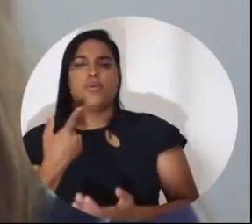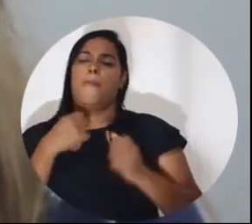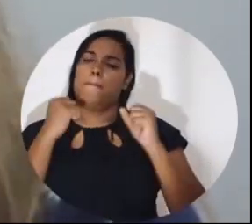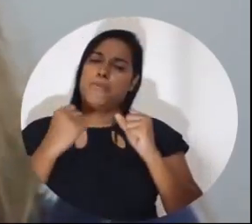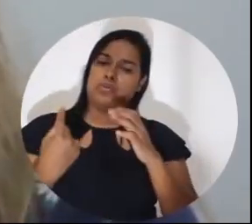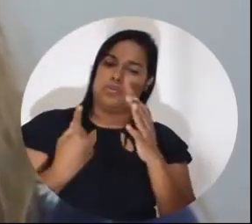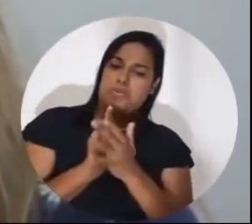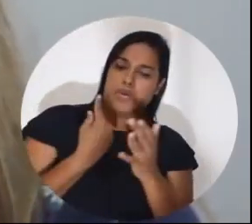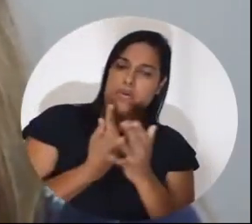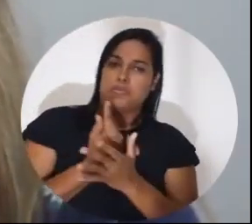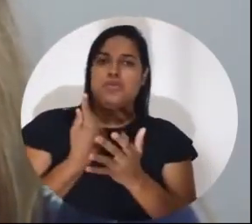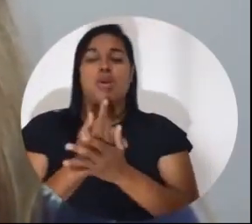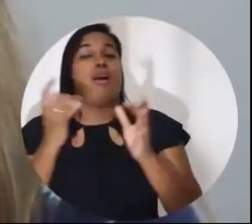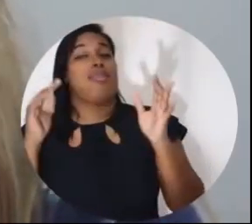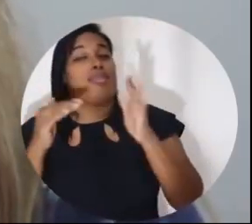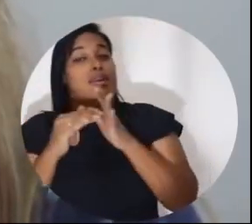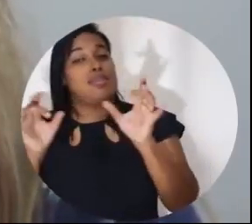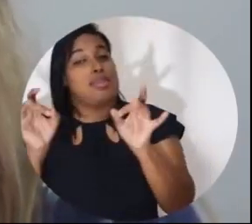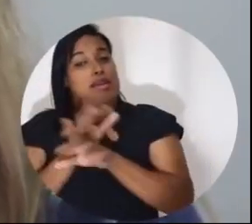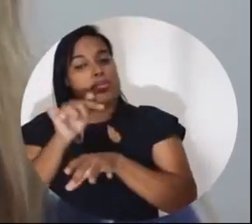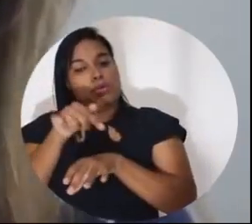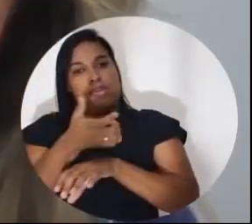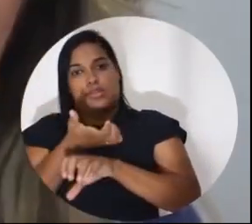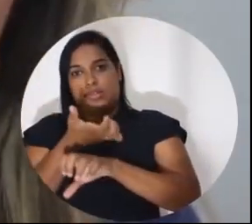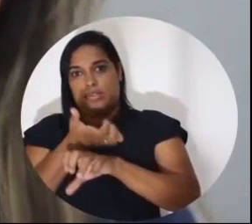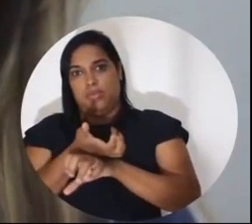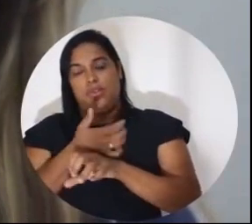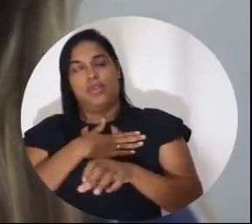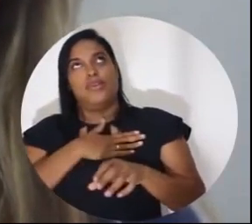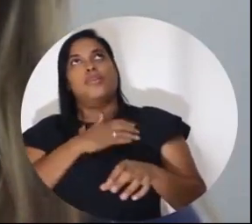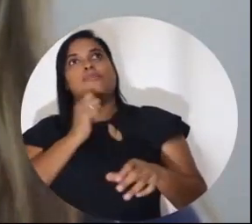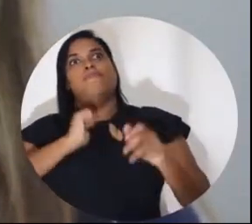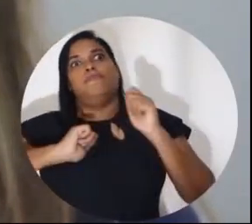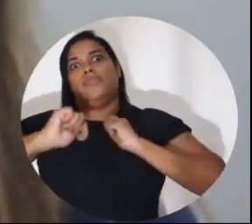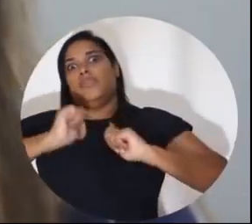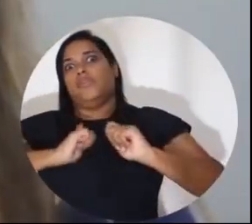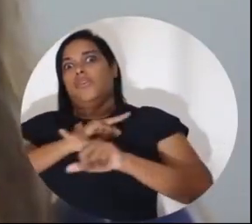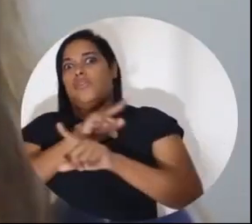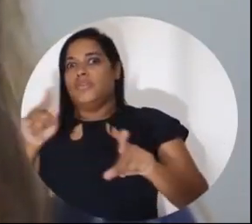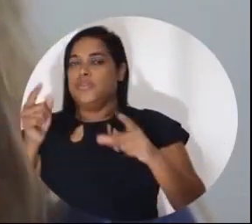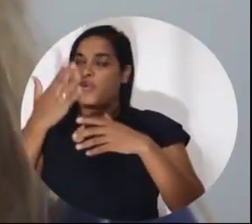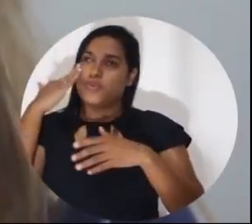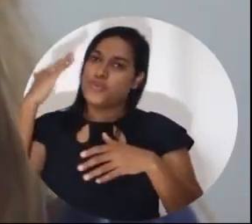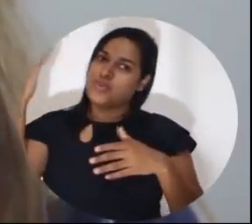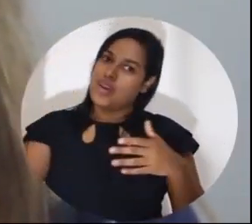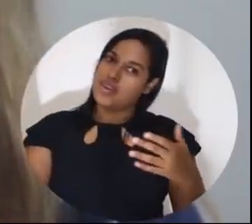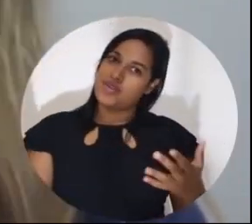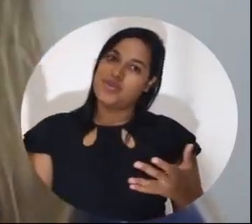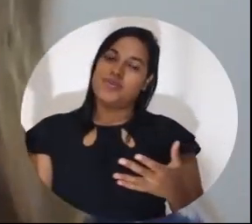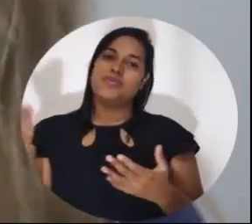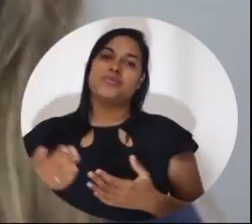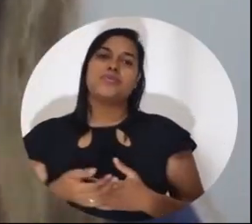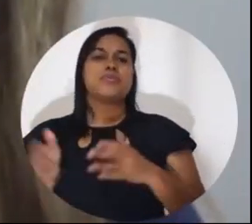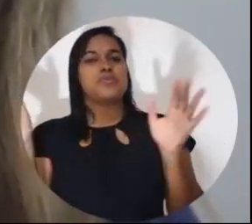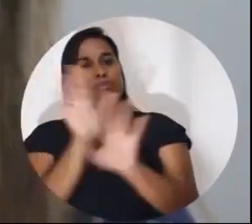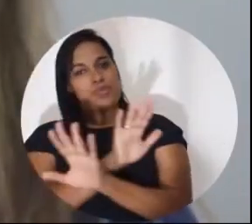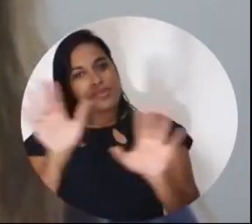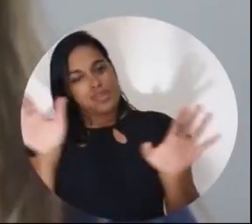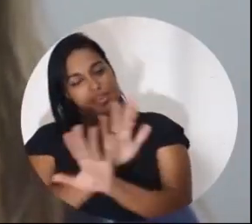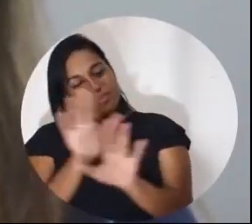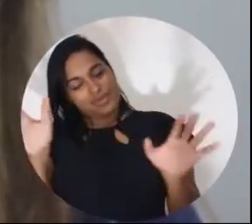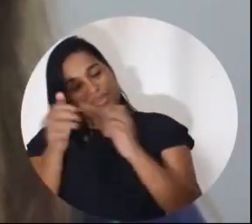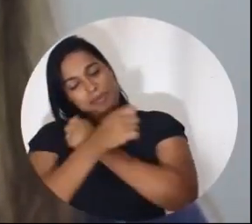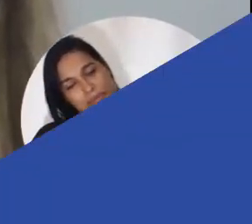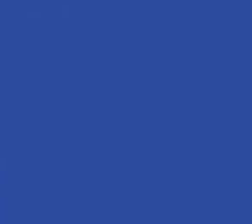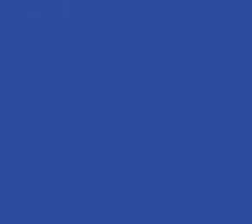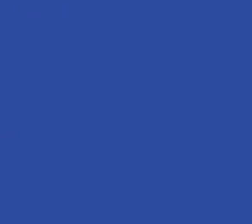que vocês concluam essa disciplina. Eu vou esperar muito ansiosa que vocês tenham êxito, tá bom? Um tchau muito